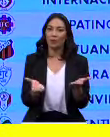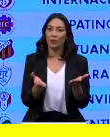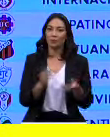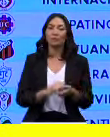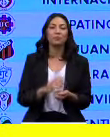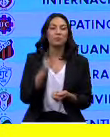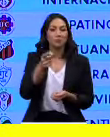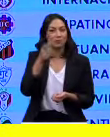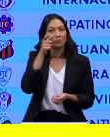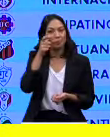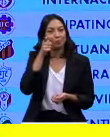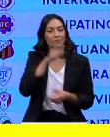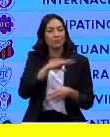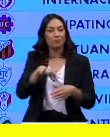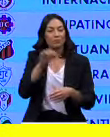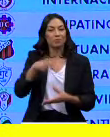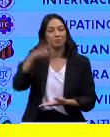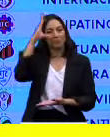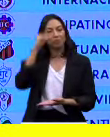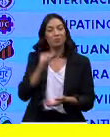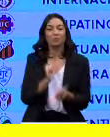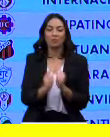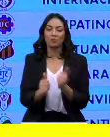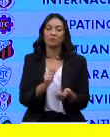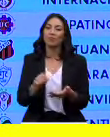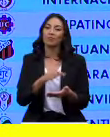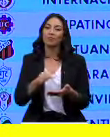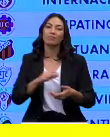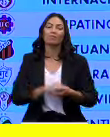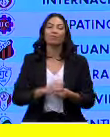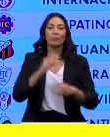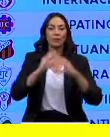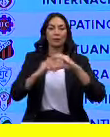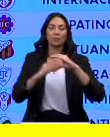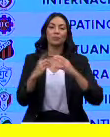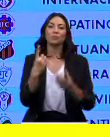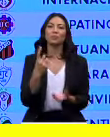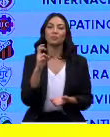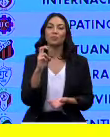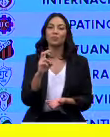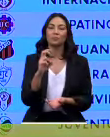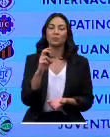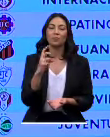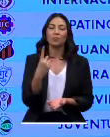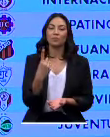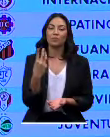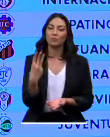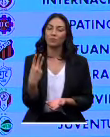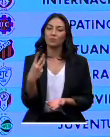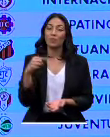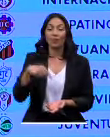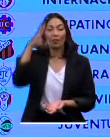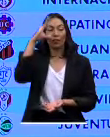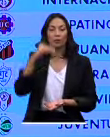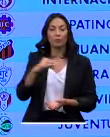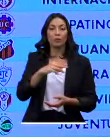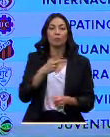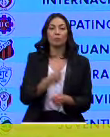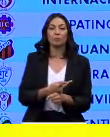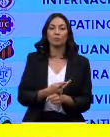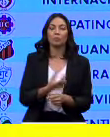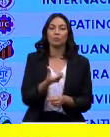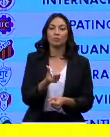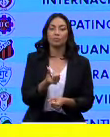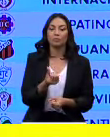partir de agora você acompanha o sorteio desta noite da Time Mania. É o concurso 1513, que nesta noite tem prêmio estimado